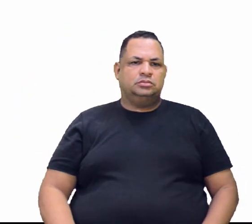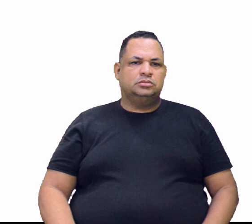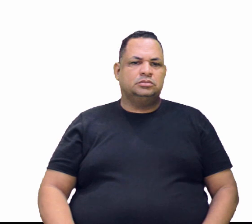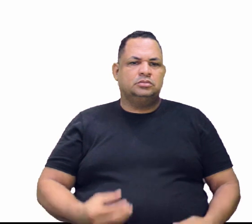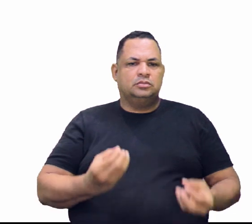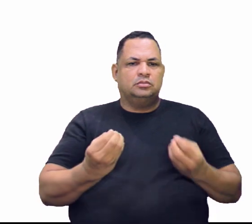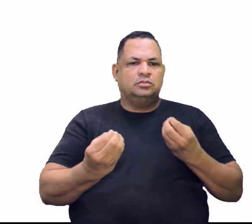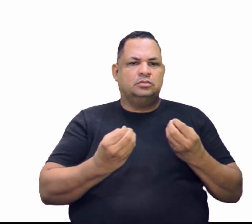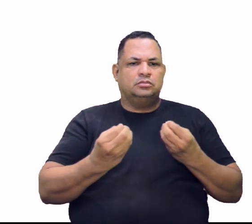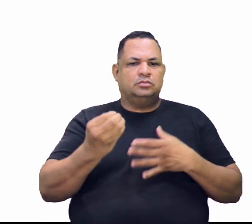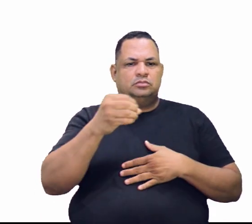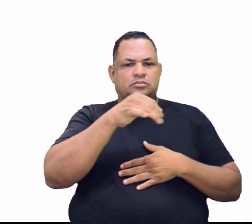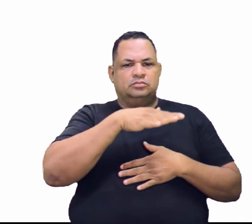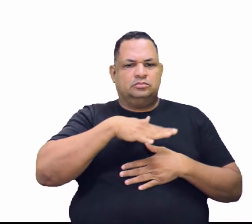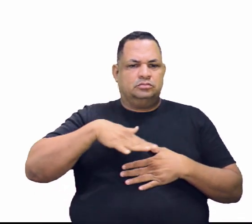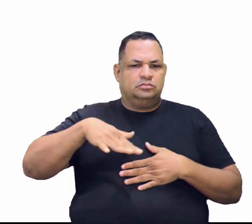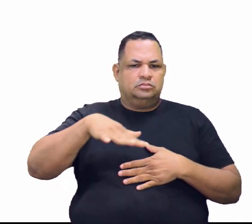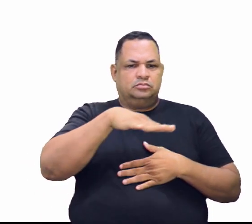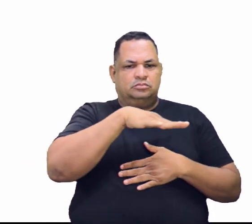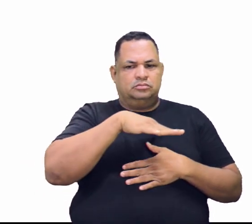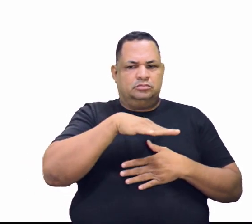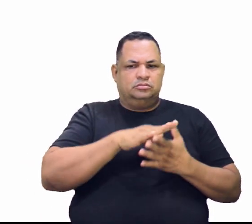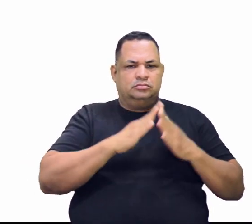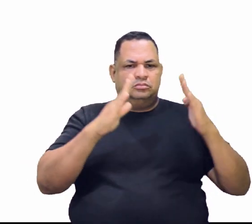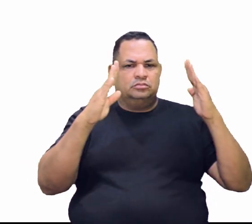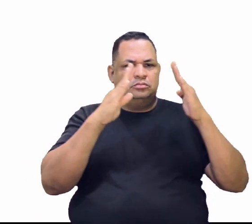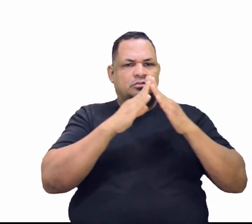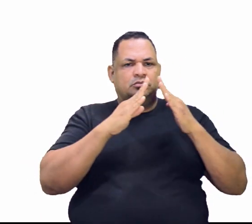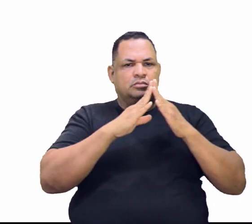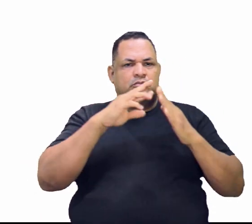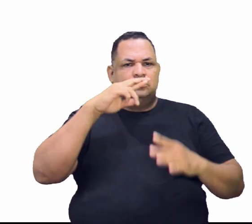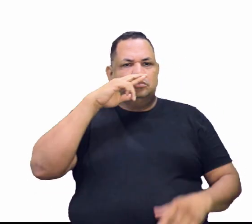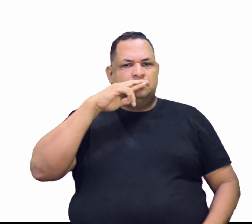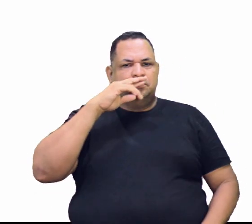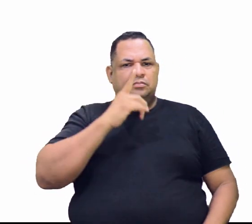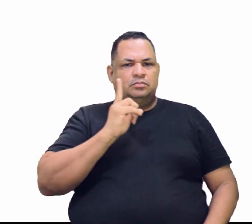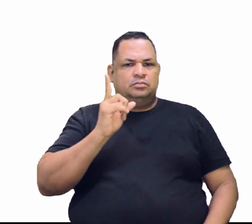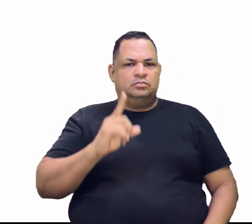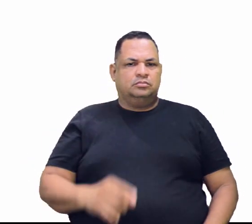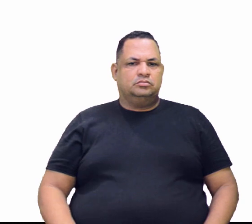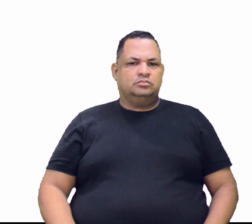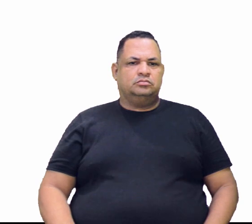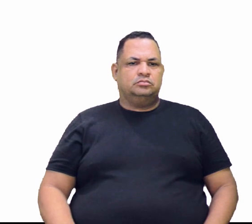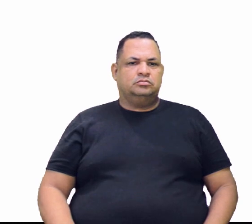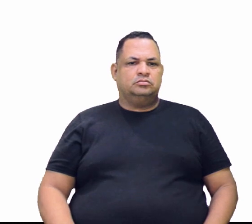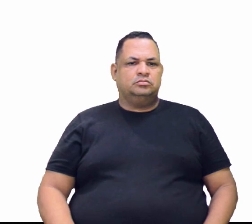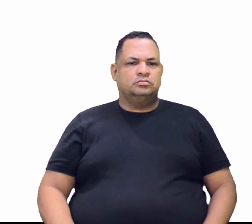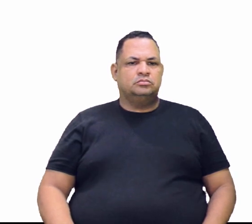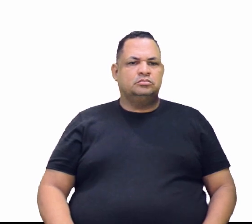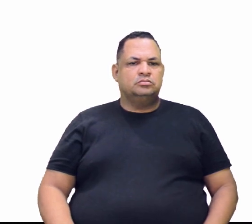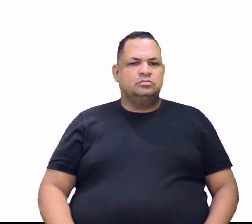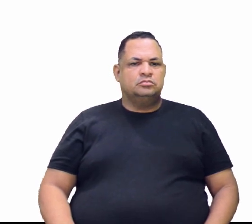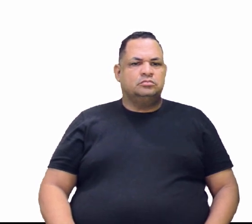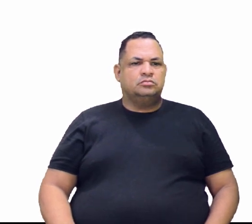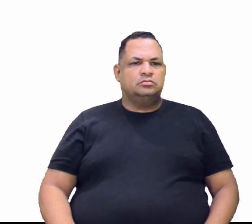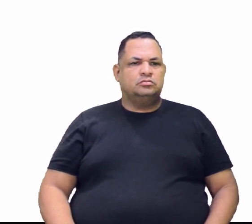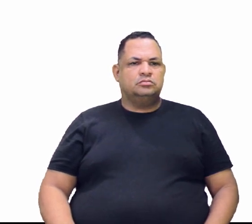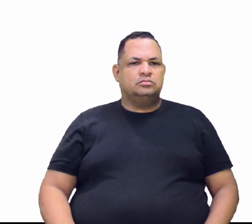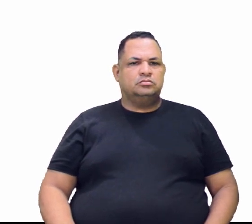Vespúcio Pinto da Rocha, o farmacêutico Benedito Canavarro, o fotógrafo Luiz